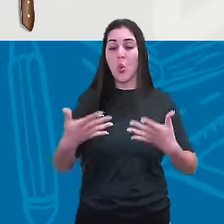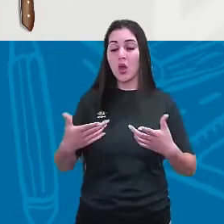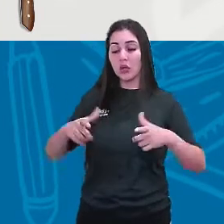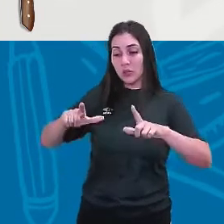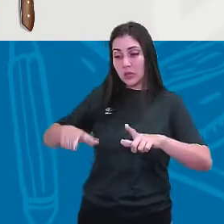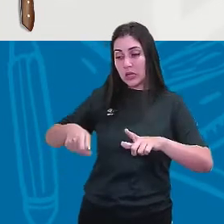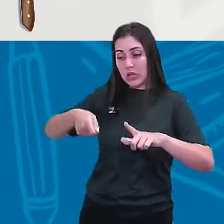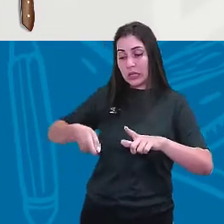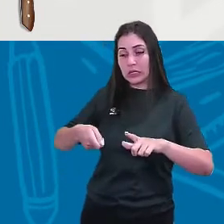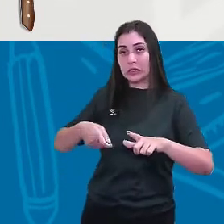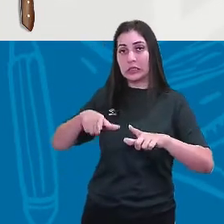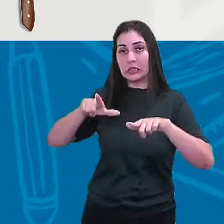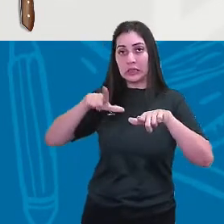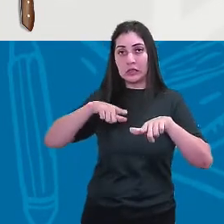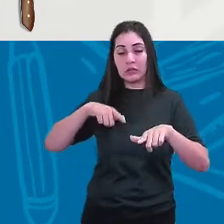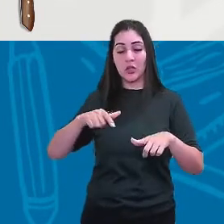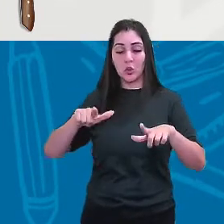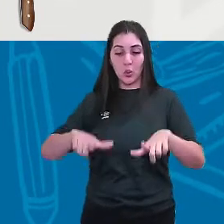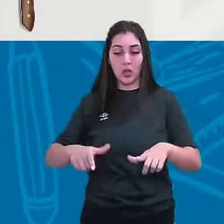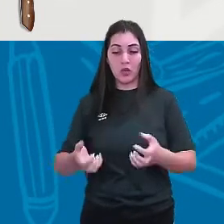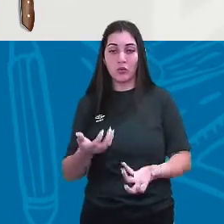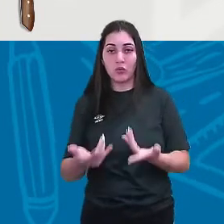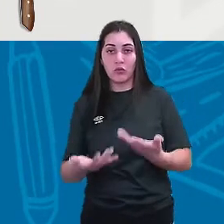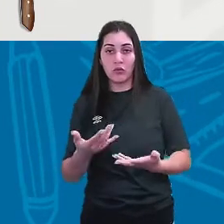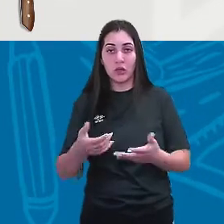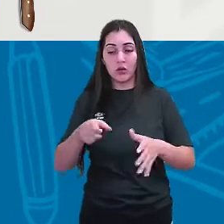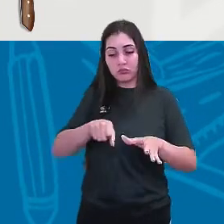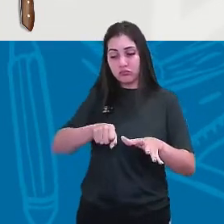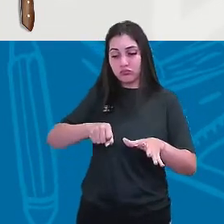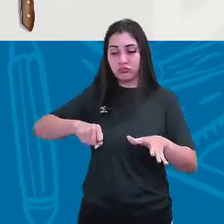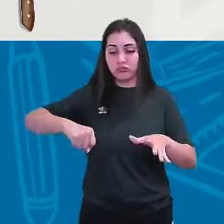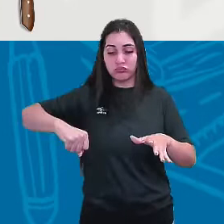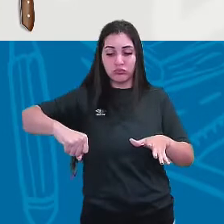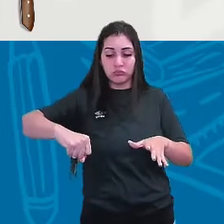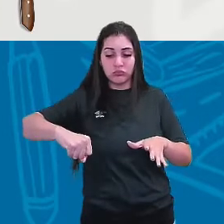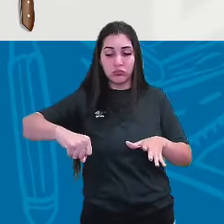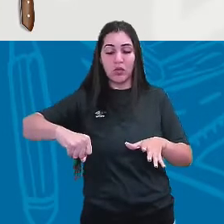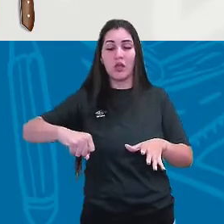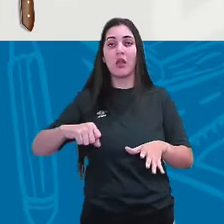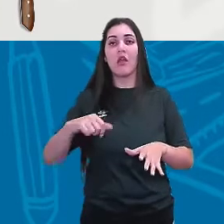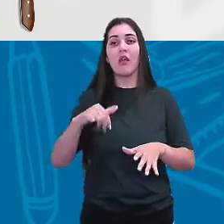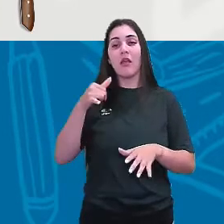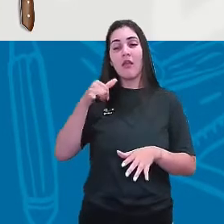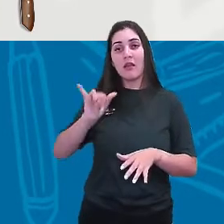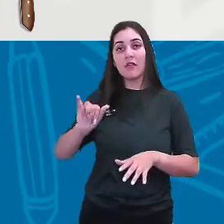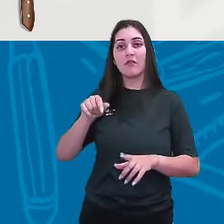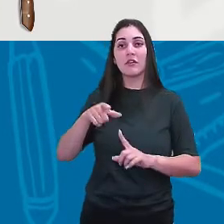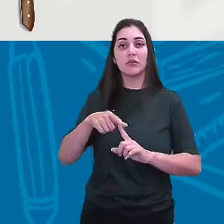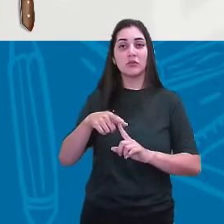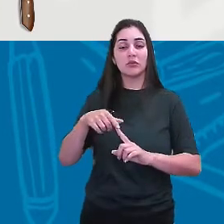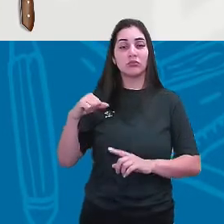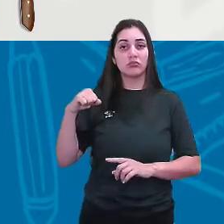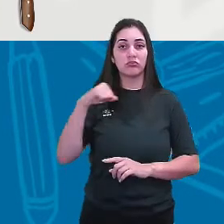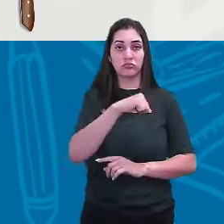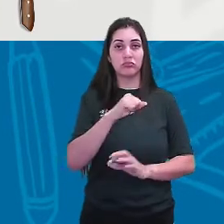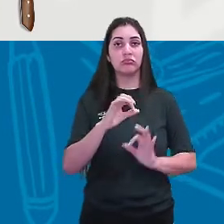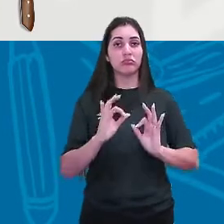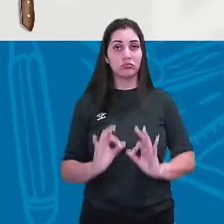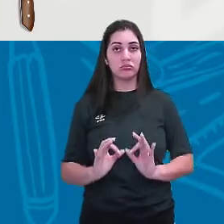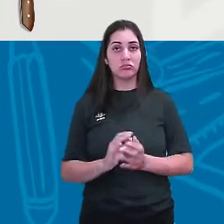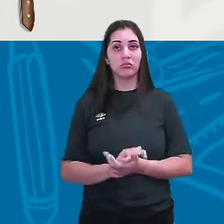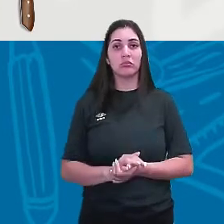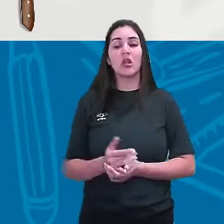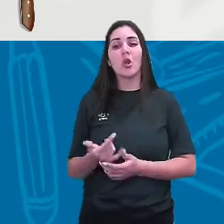no fogão, a senhora tem que colocar os cabos virados para dentro, para evitar aí esse tipo de acidente, tá certo?